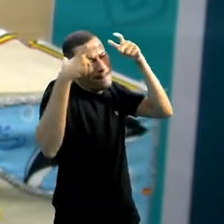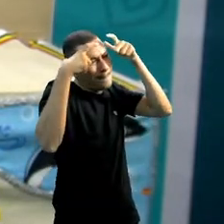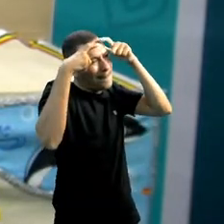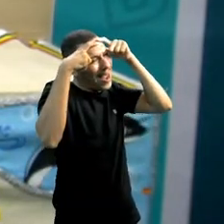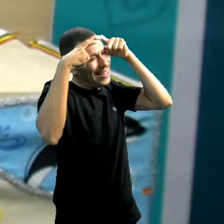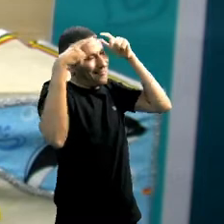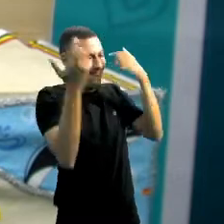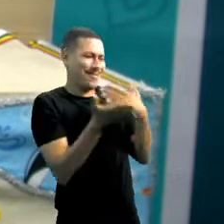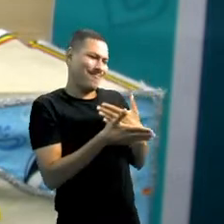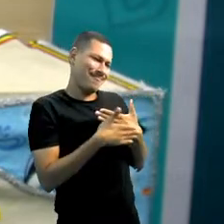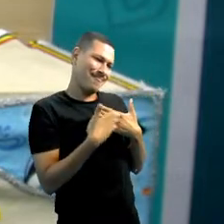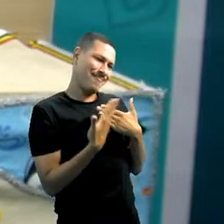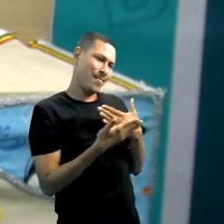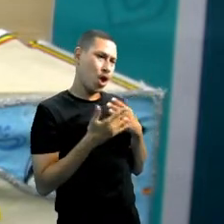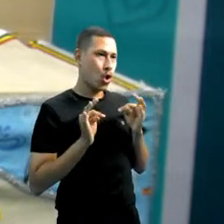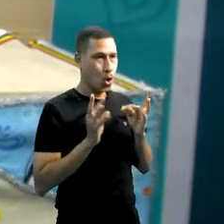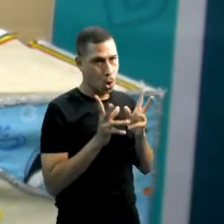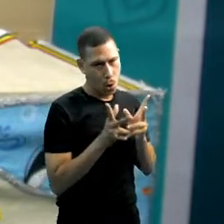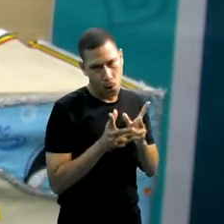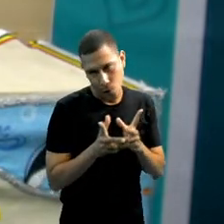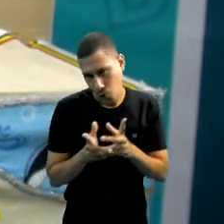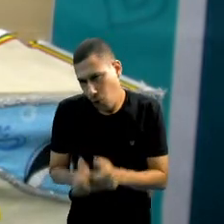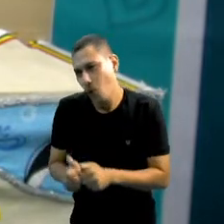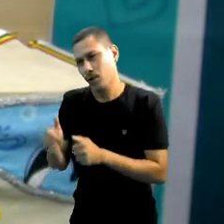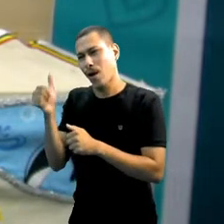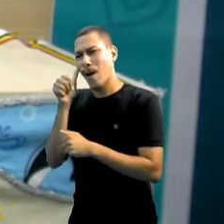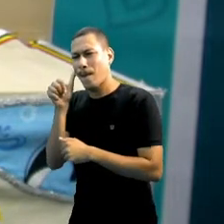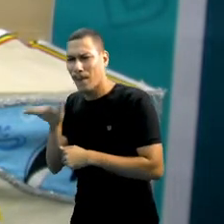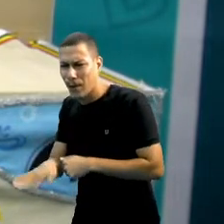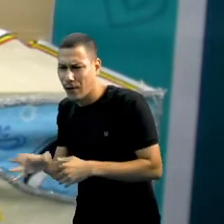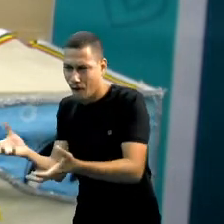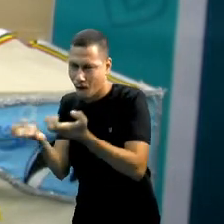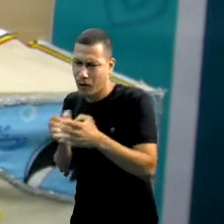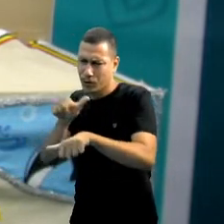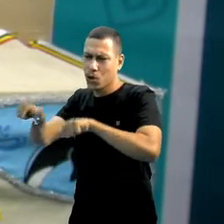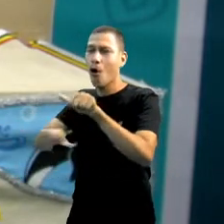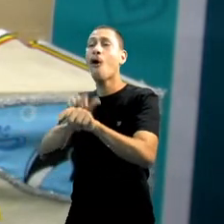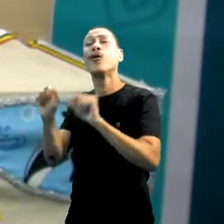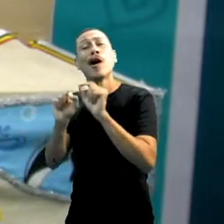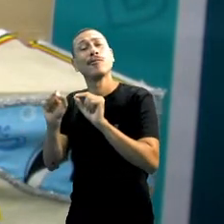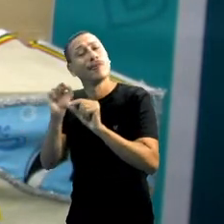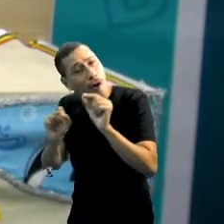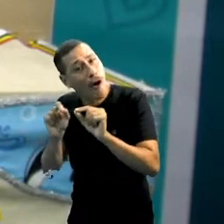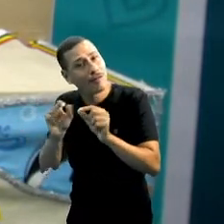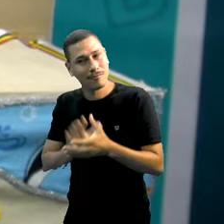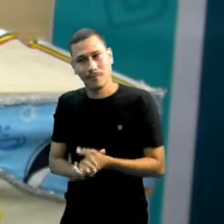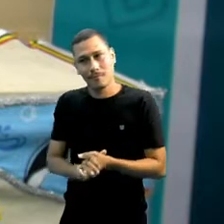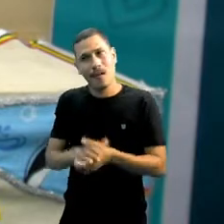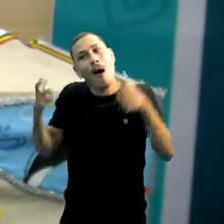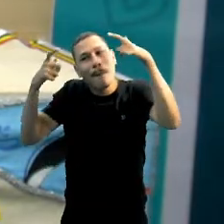E todas as meninas querem ser o quê? O quê?